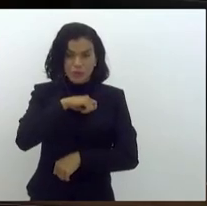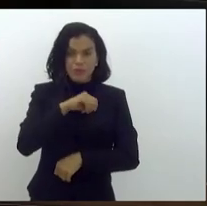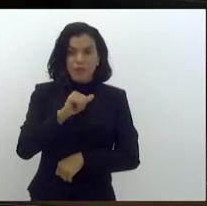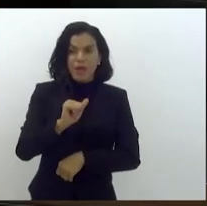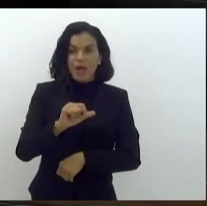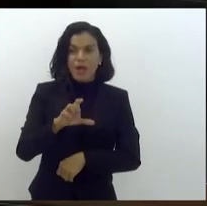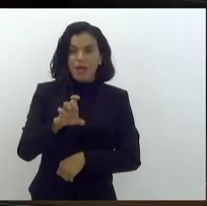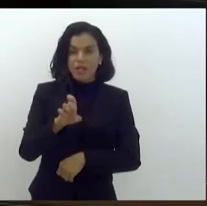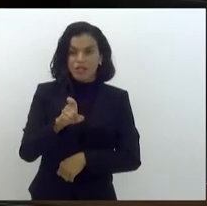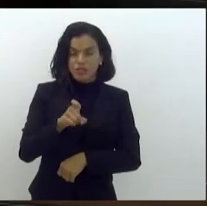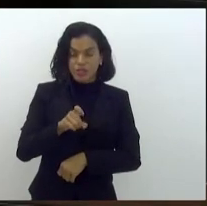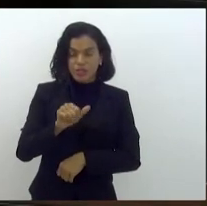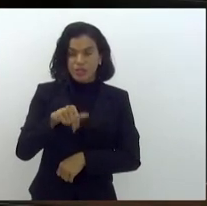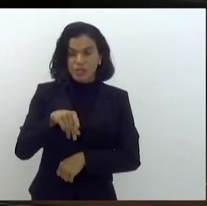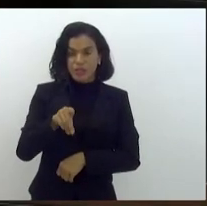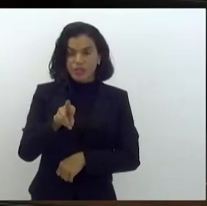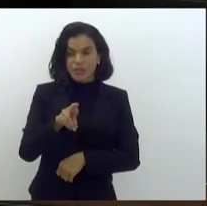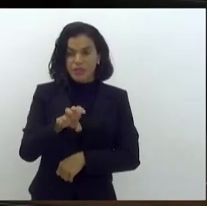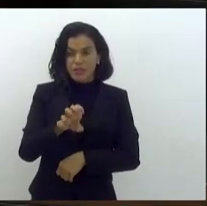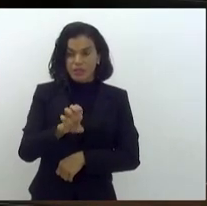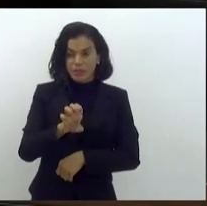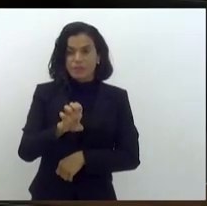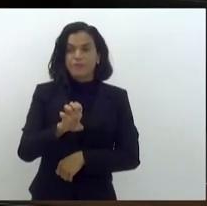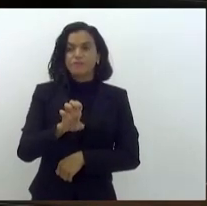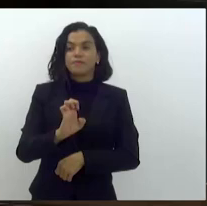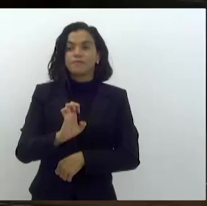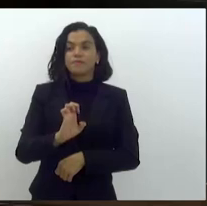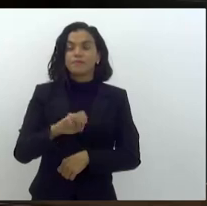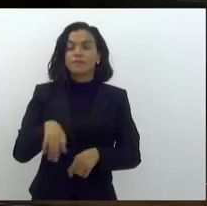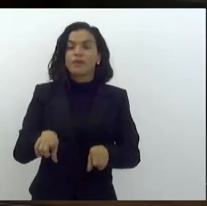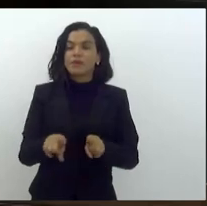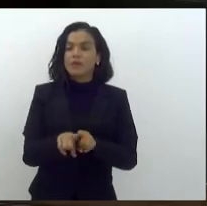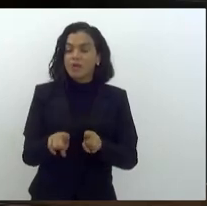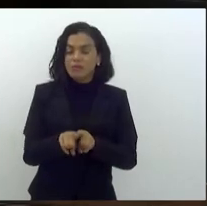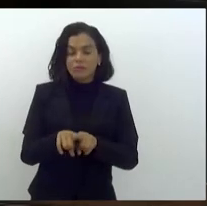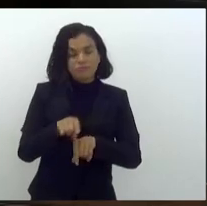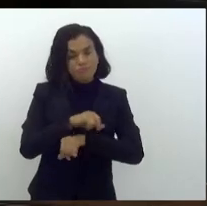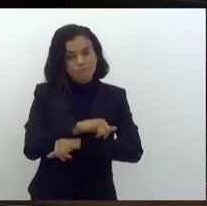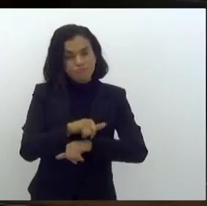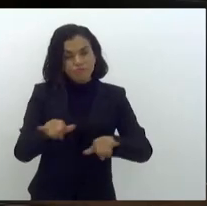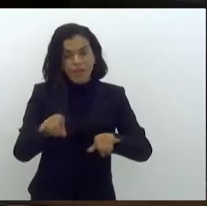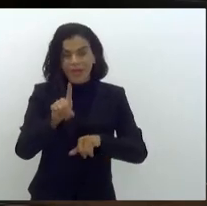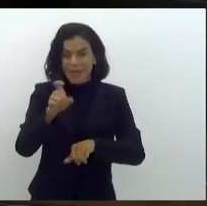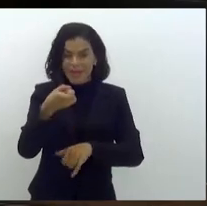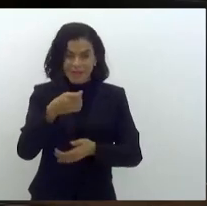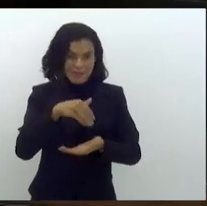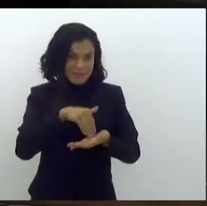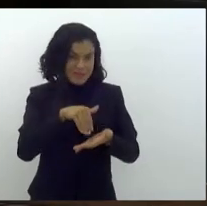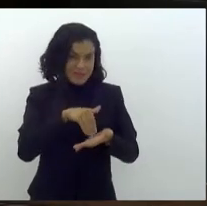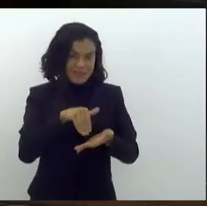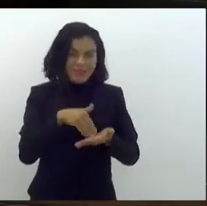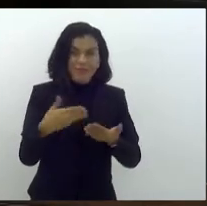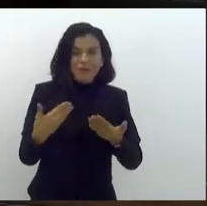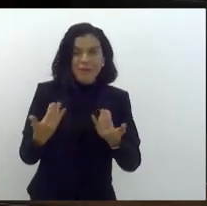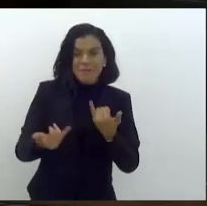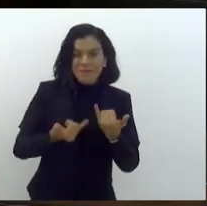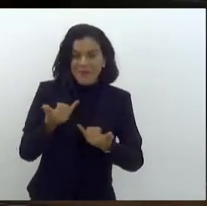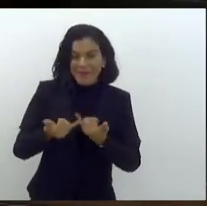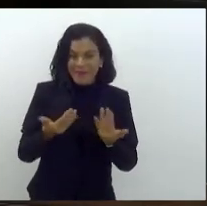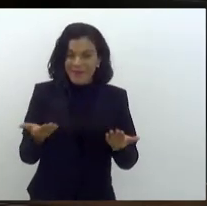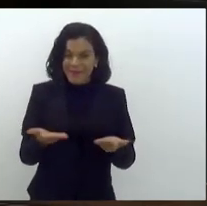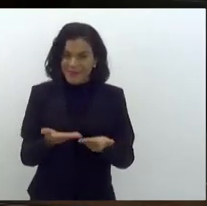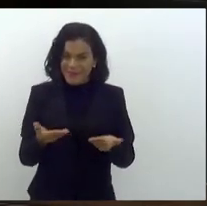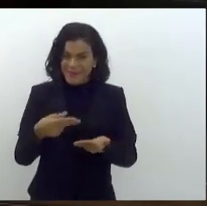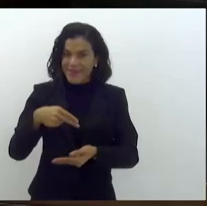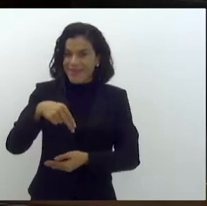Alexandre um prazer estar aqui com vocês e dizer que esse secretário a gente tava brincando agora né secretário